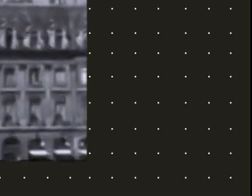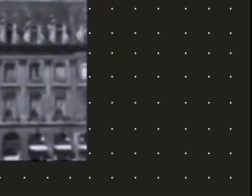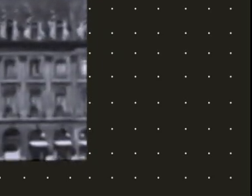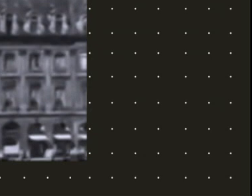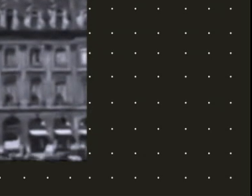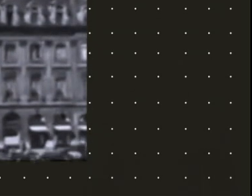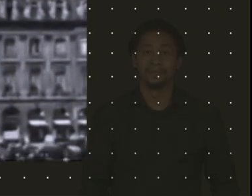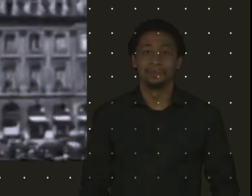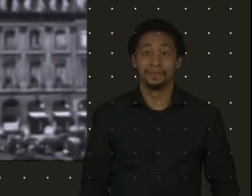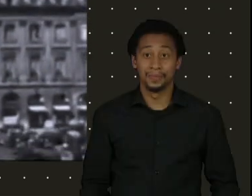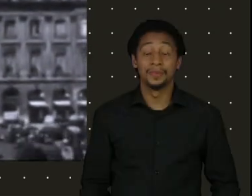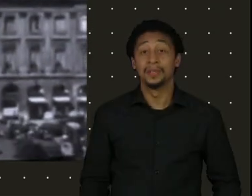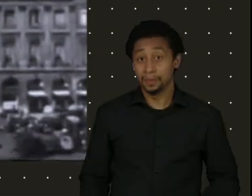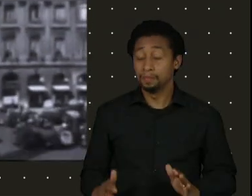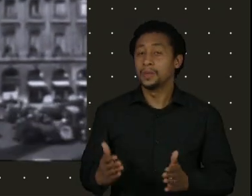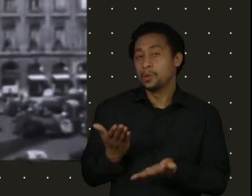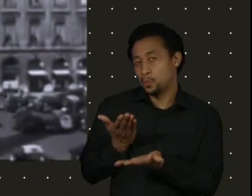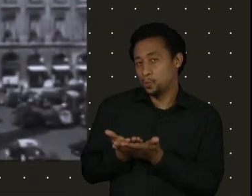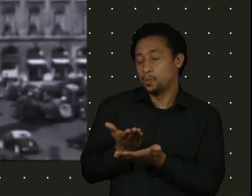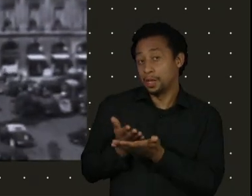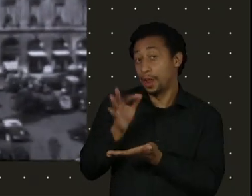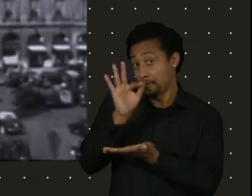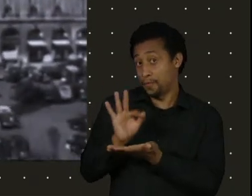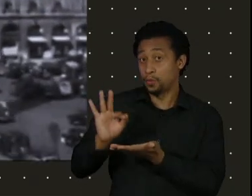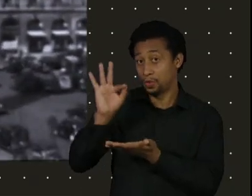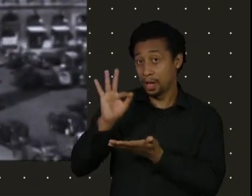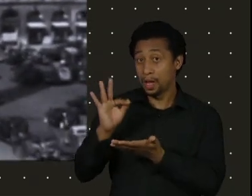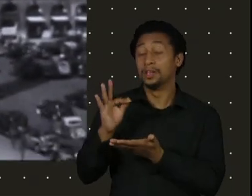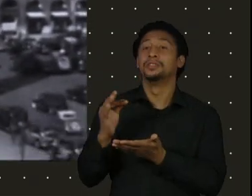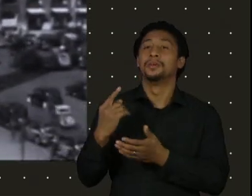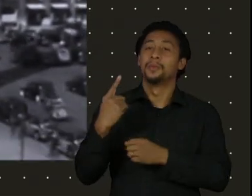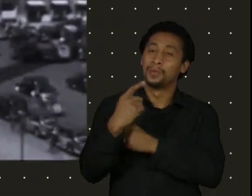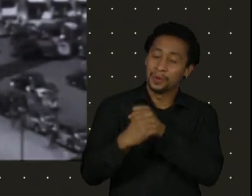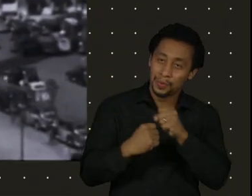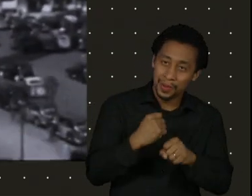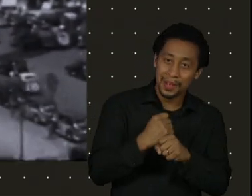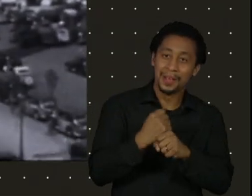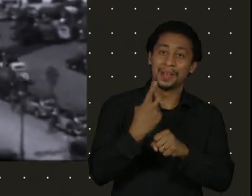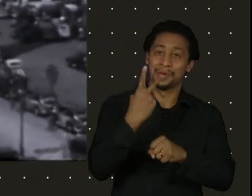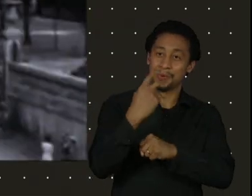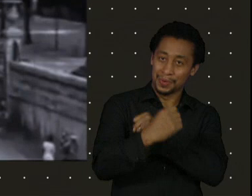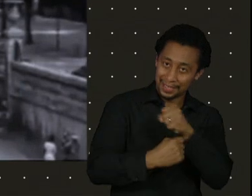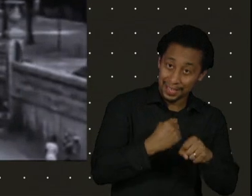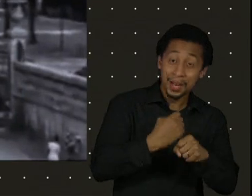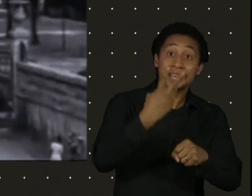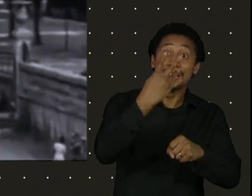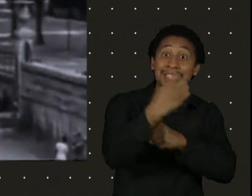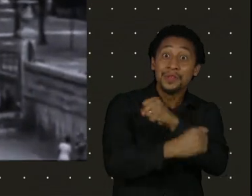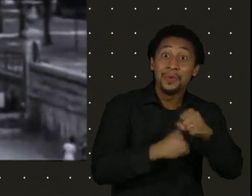No terceiro ano da faculdade, eu fui para a França, ganhei uma bolsa de estudos.